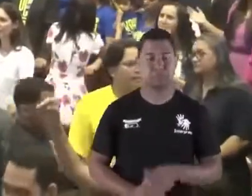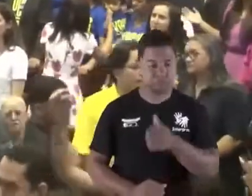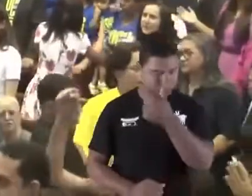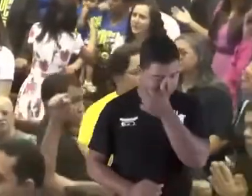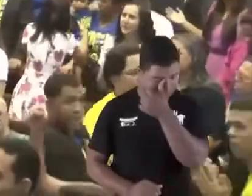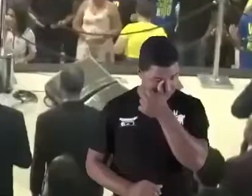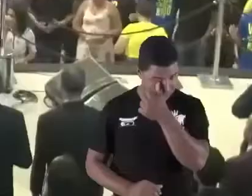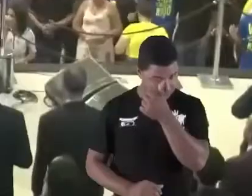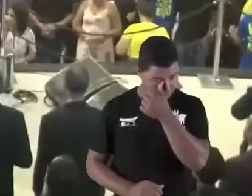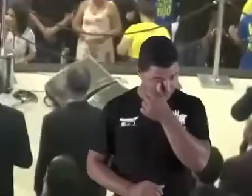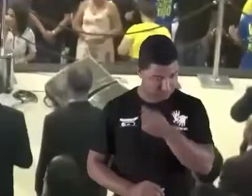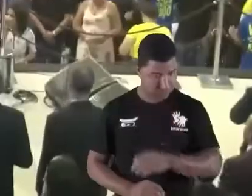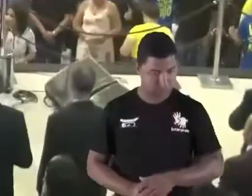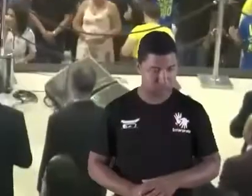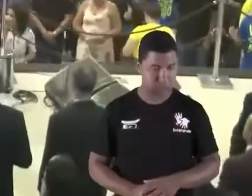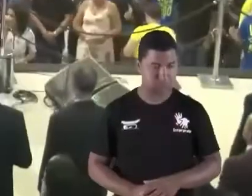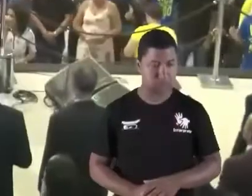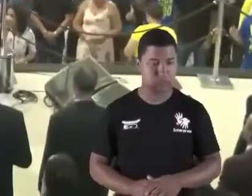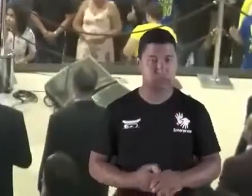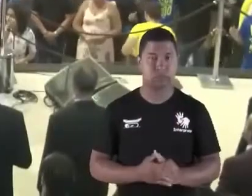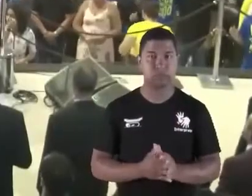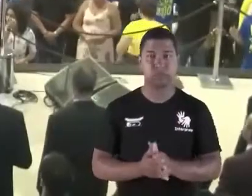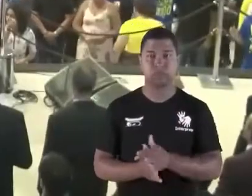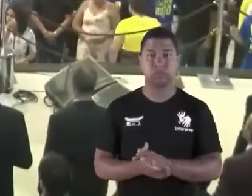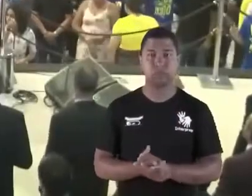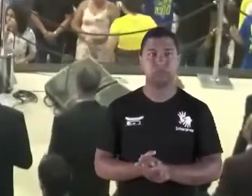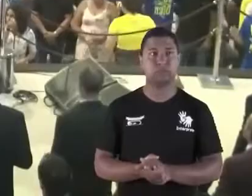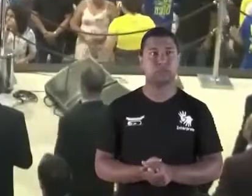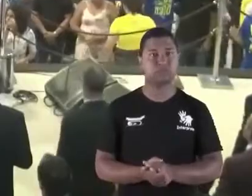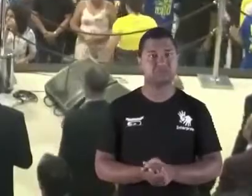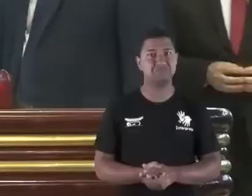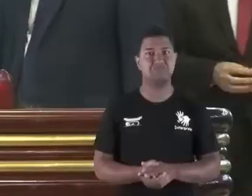mais correntes estão sendo jogadas,